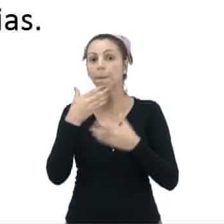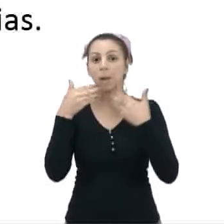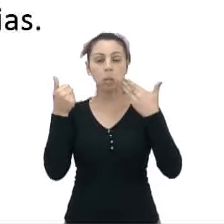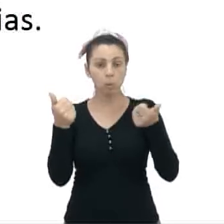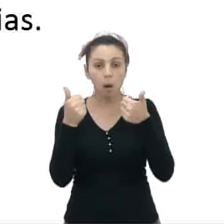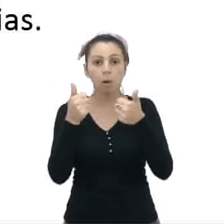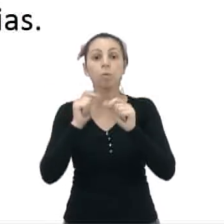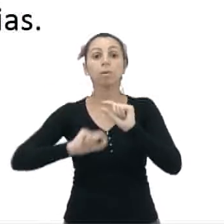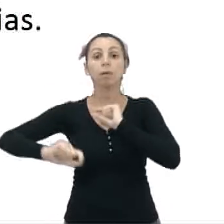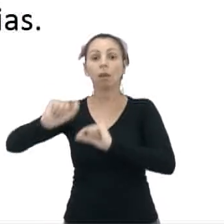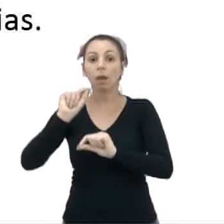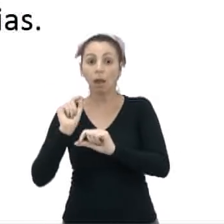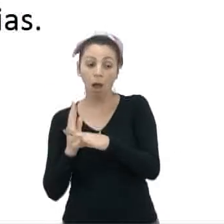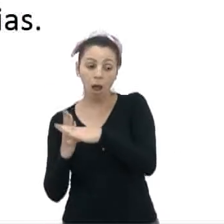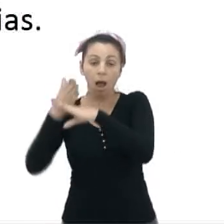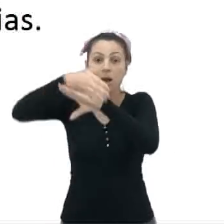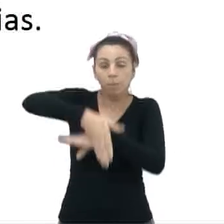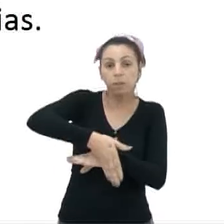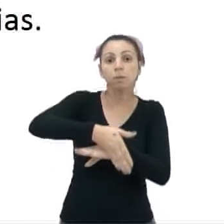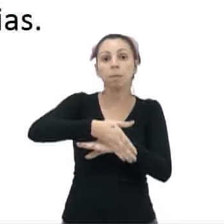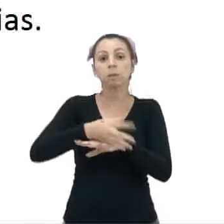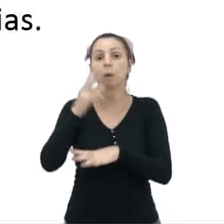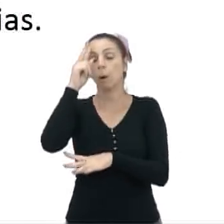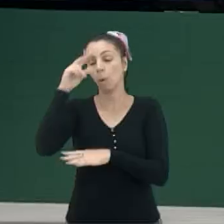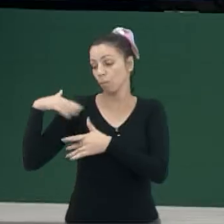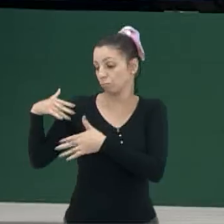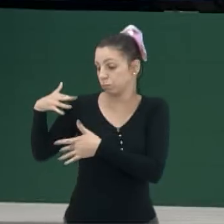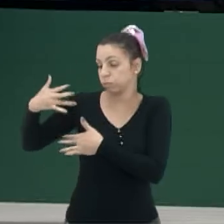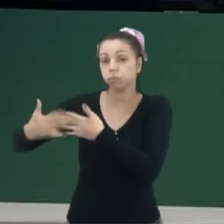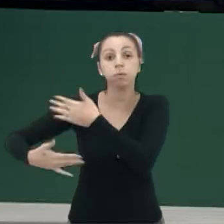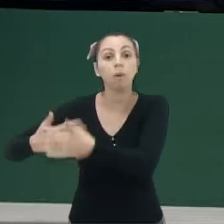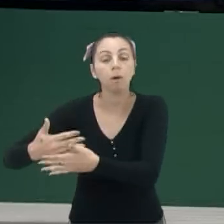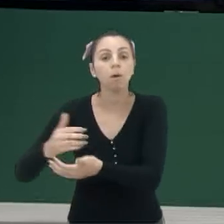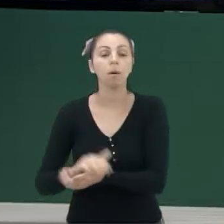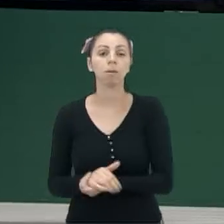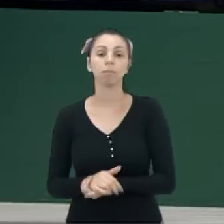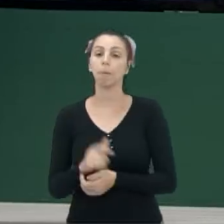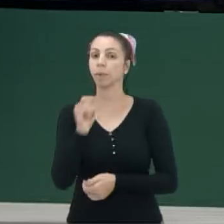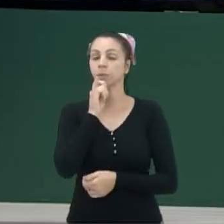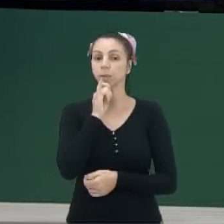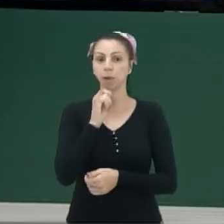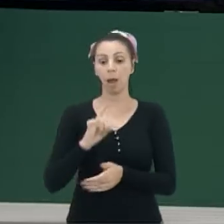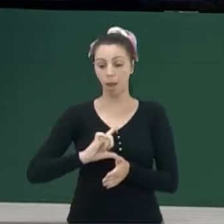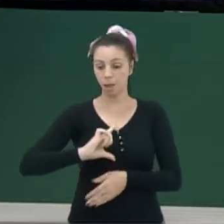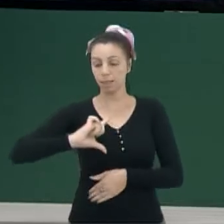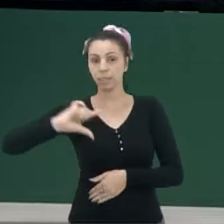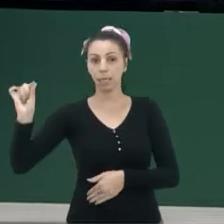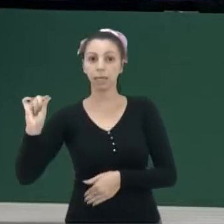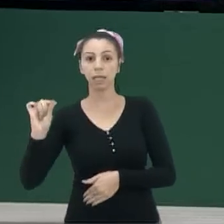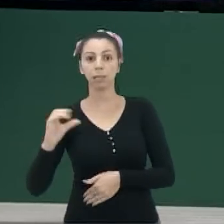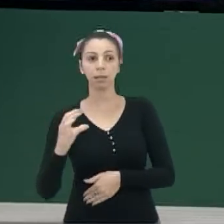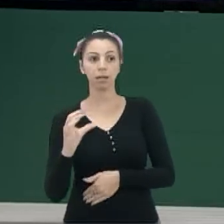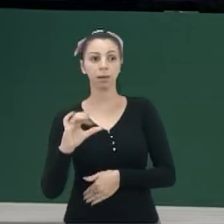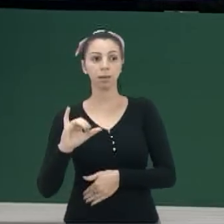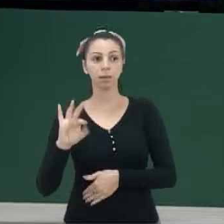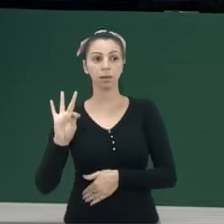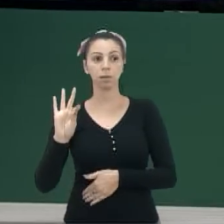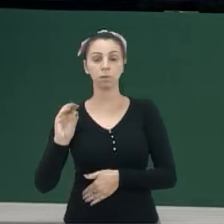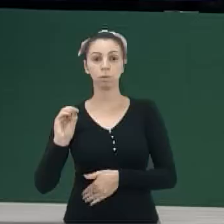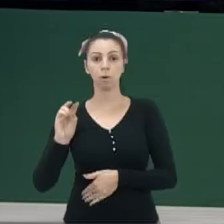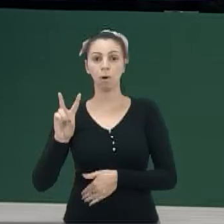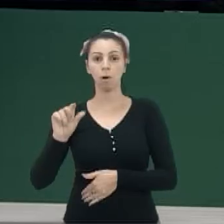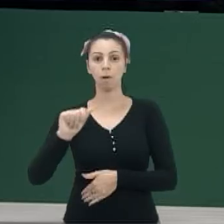histórico. Então quando a gente analisa lá, por exemplo, a saída de Cristóvão Colombo da Espanha, do Porto de Palos,